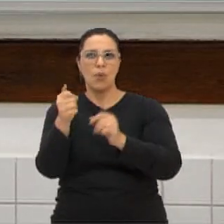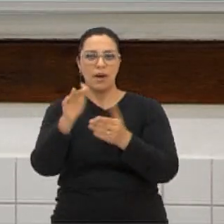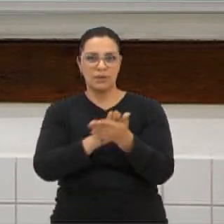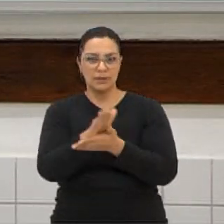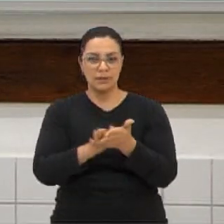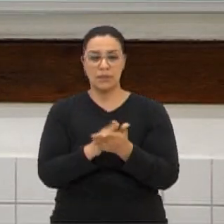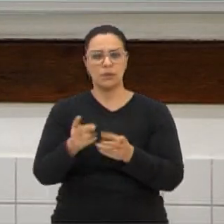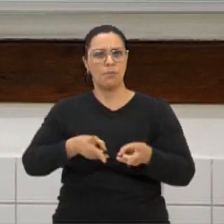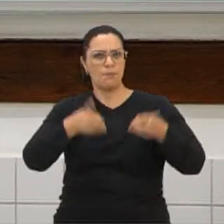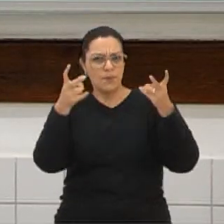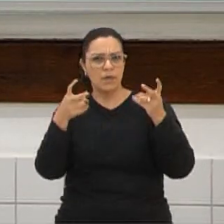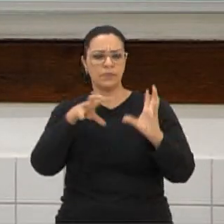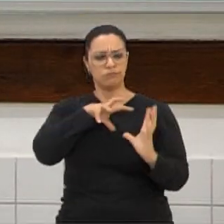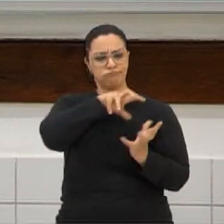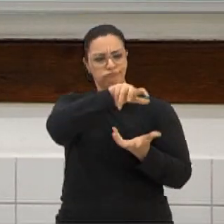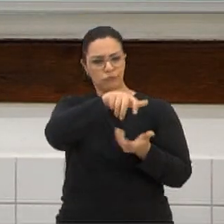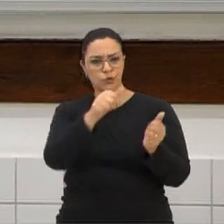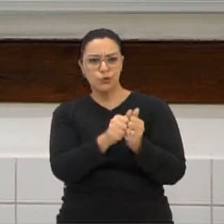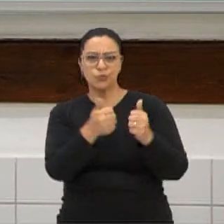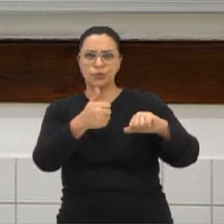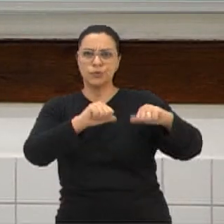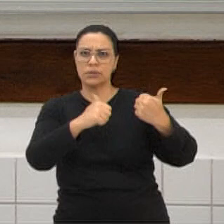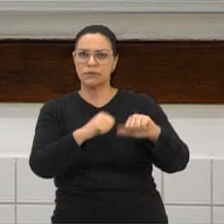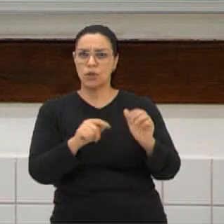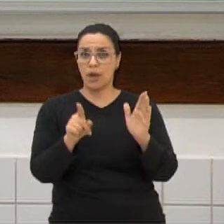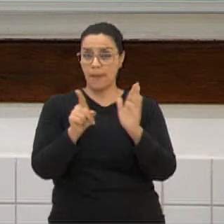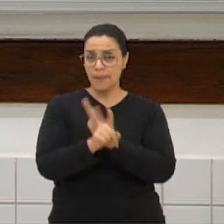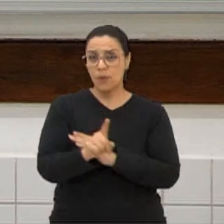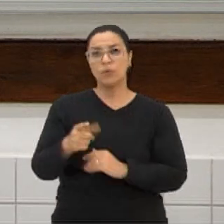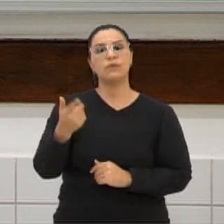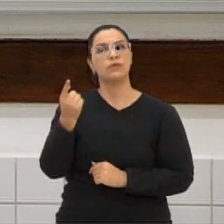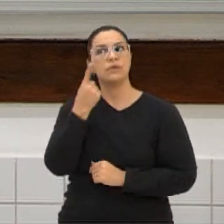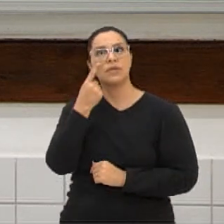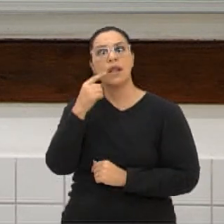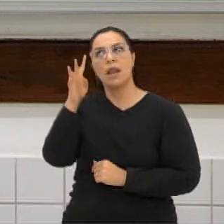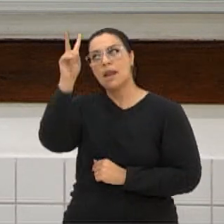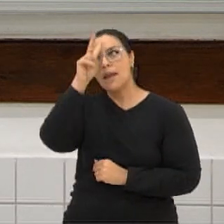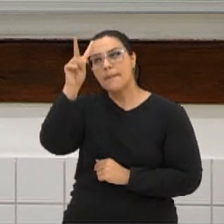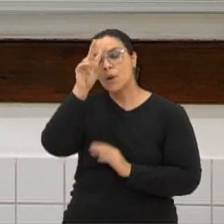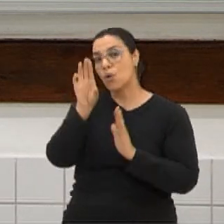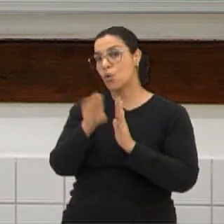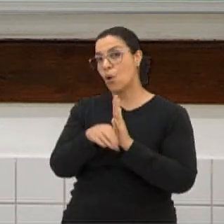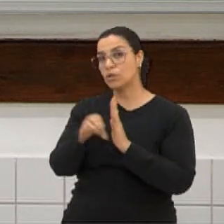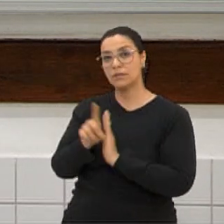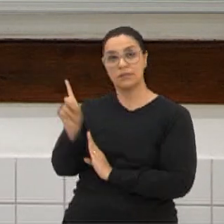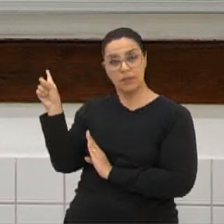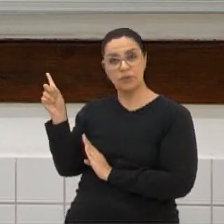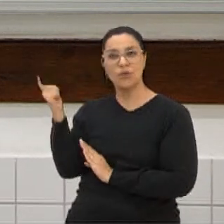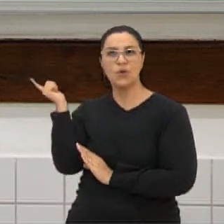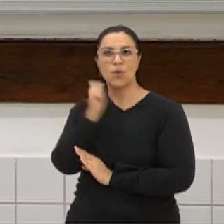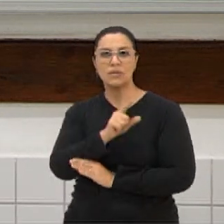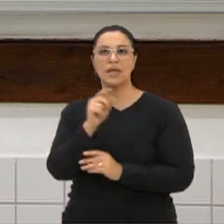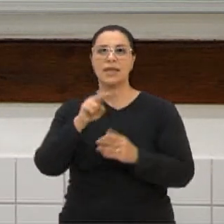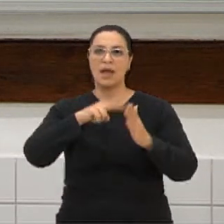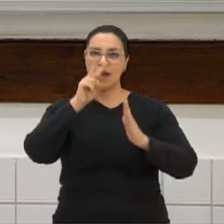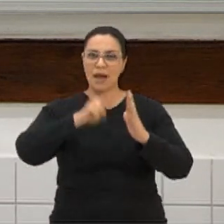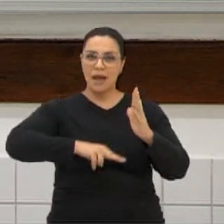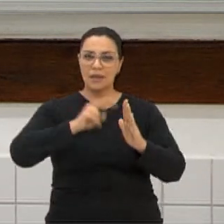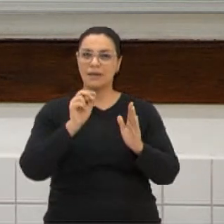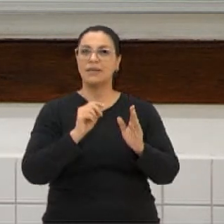você fez essa percepção, você fez essa análise da questão e você relembrou esse conceito, a gente começa a rever